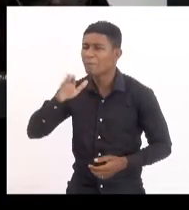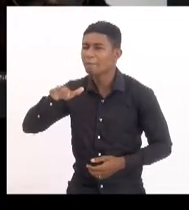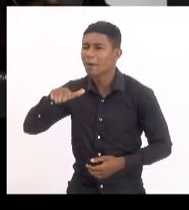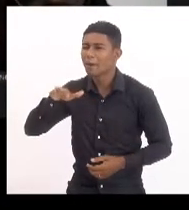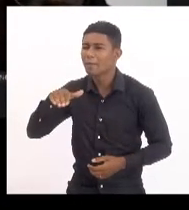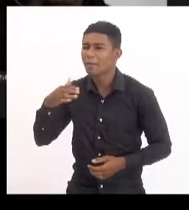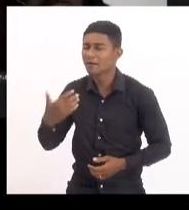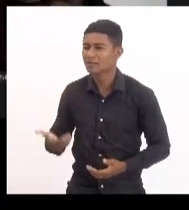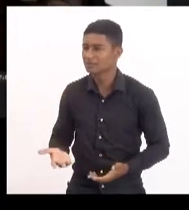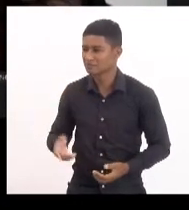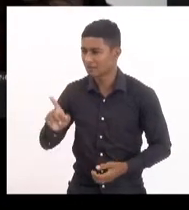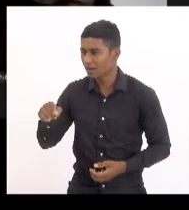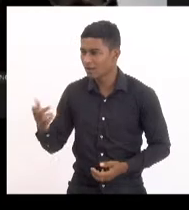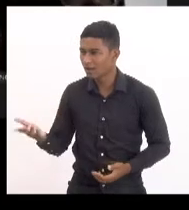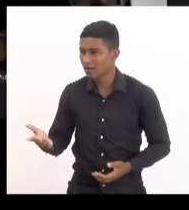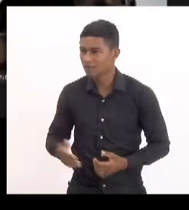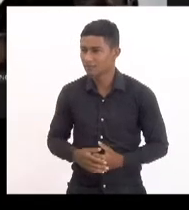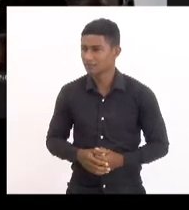Entendi. Carlos?